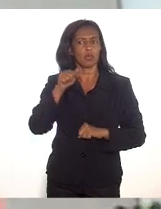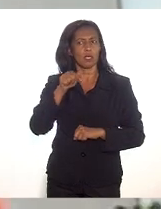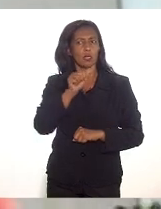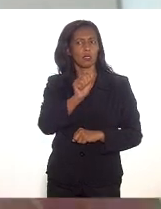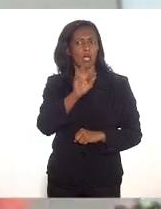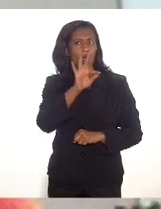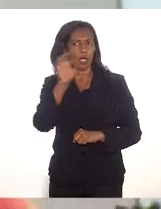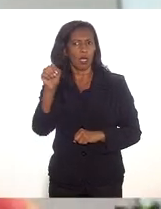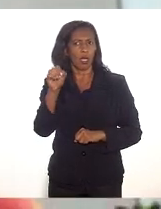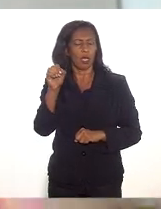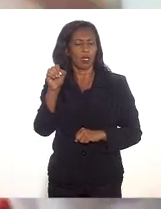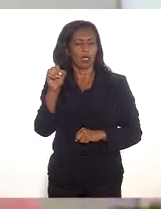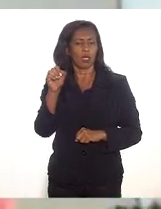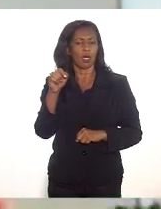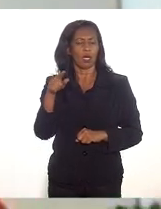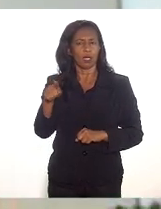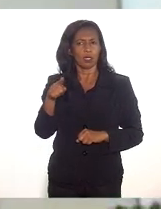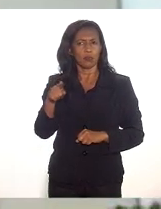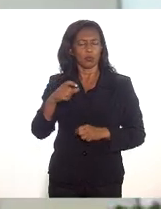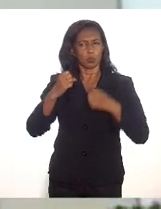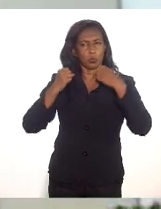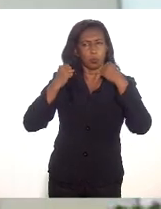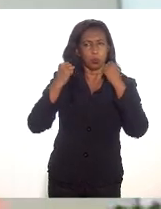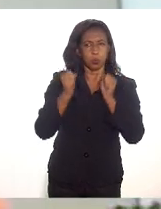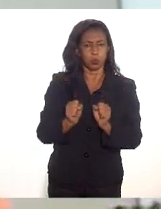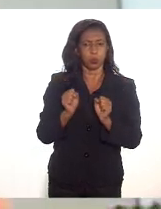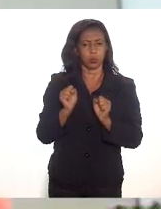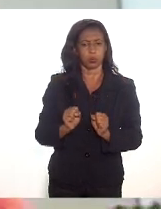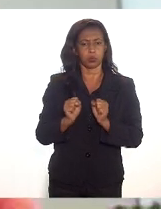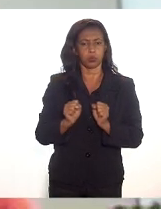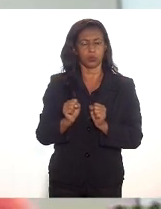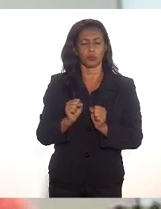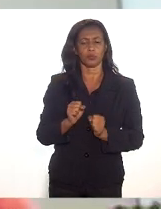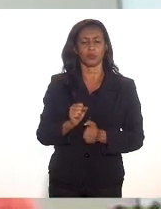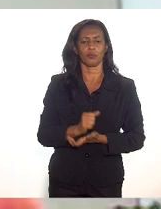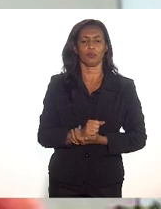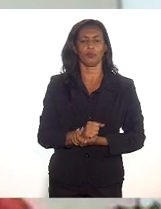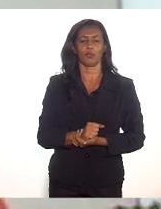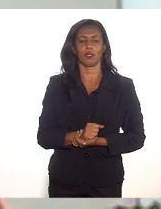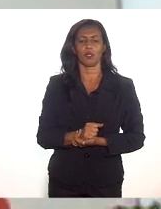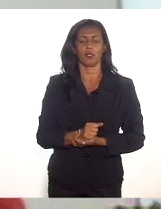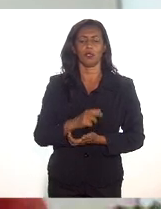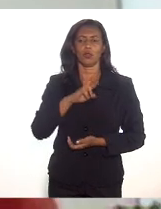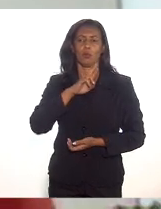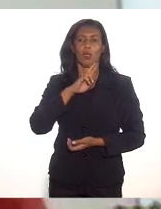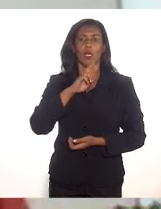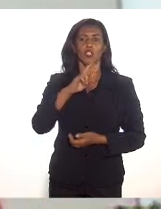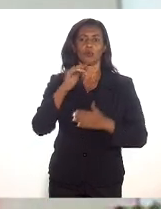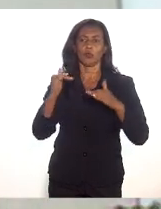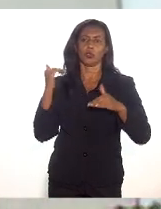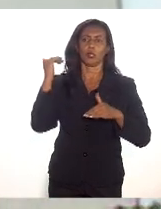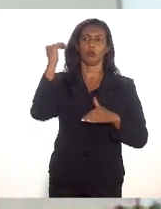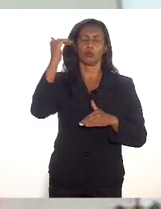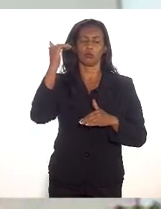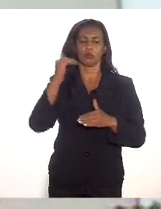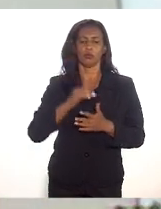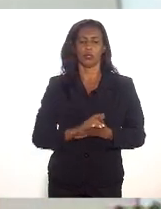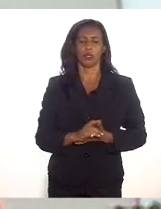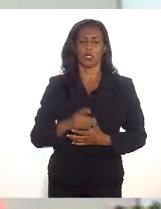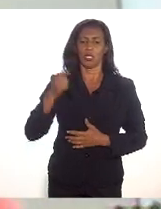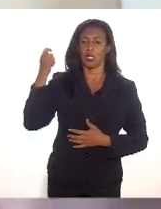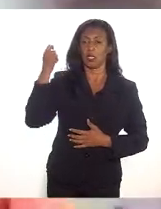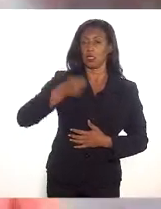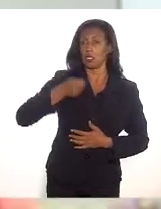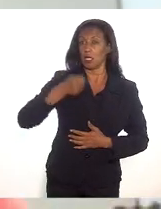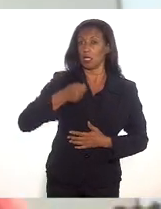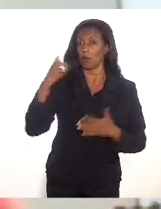né, translocado, autoritário, fique sem uma resposta à altura. Se esse leilão acontecer amanhã, vai se